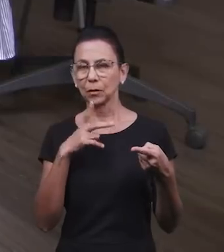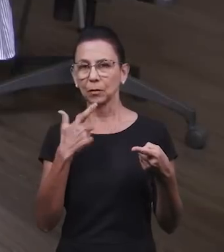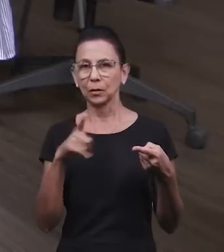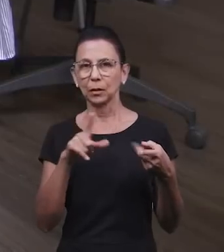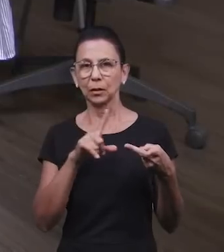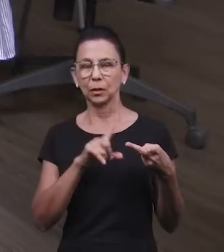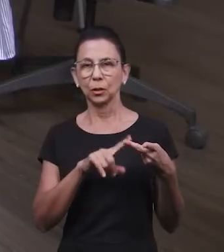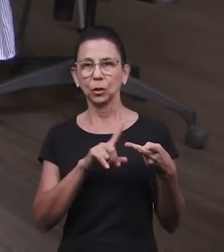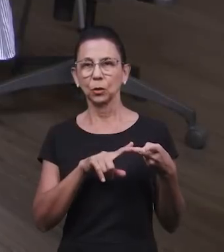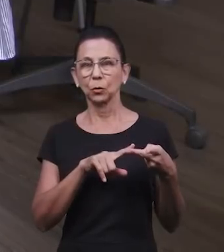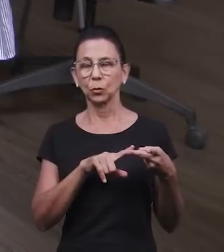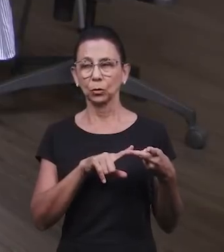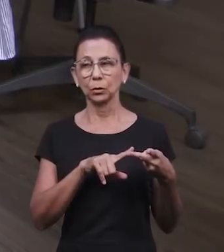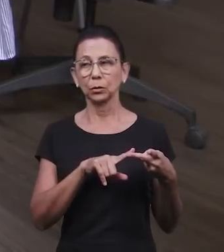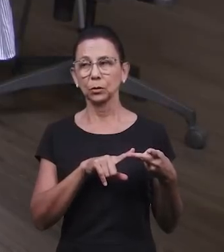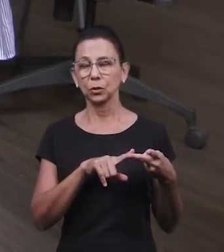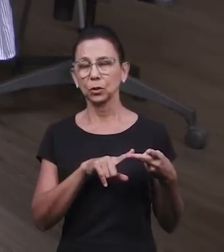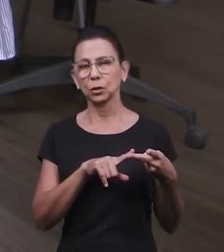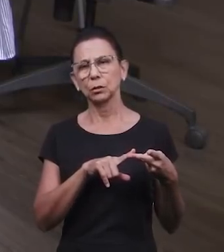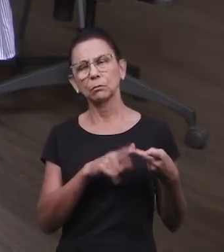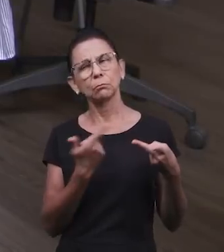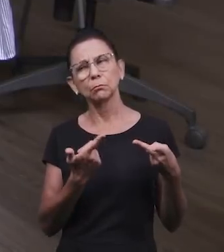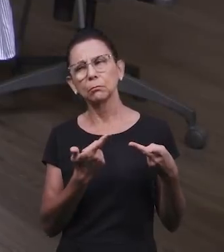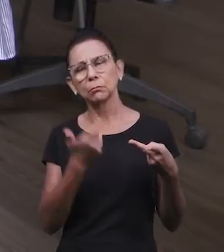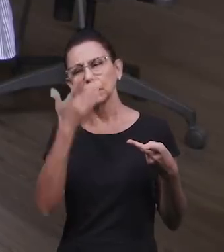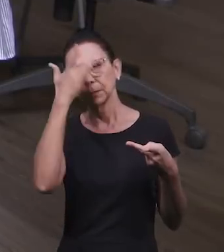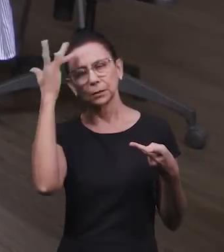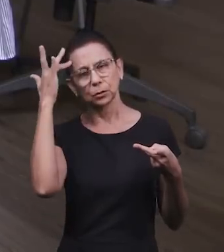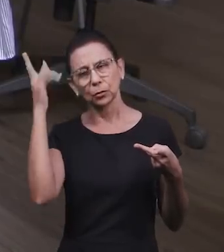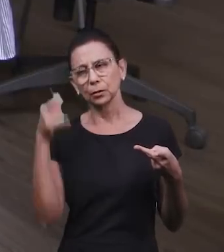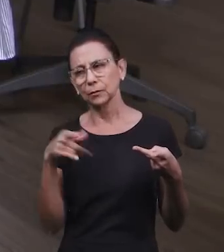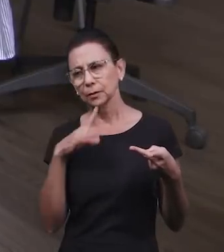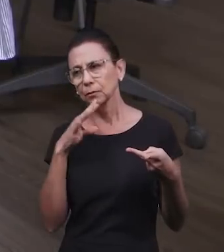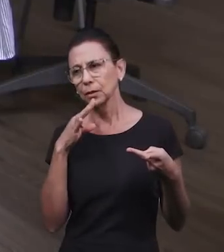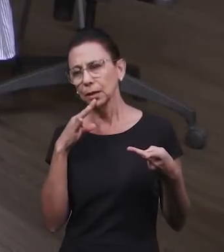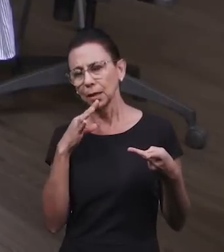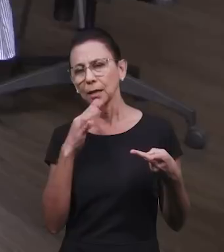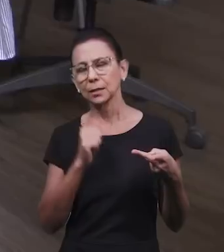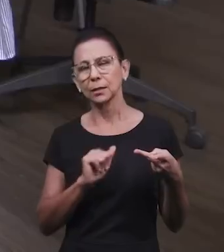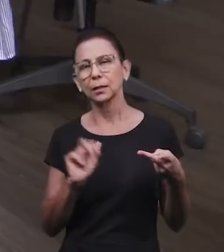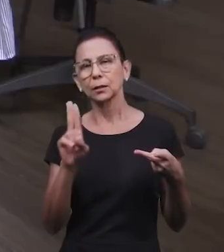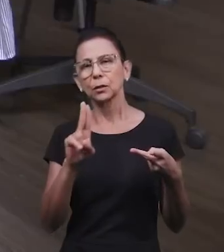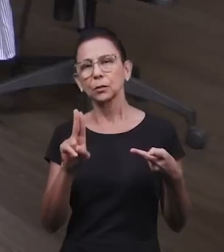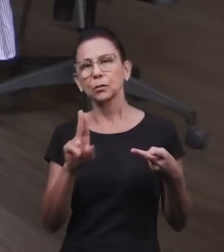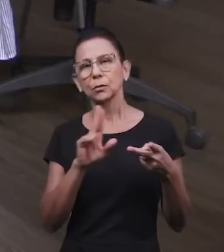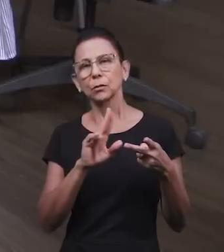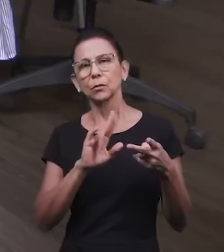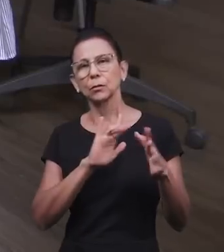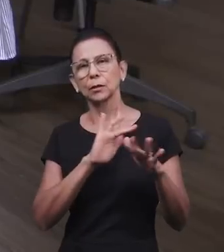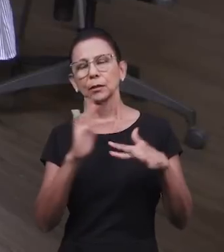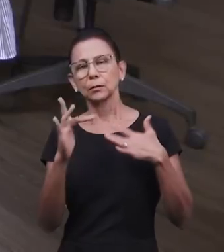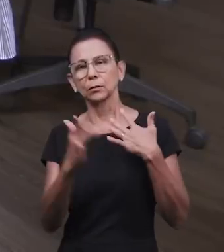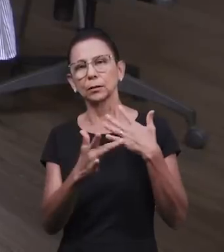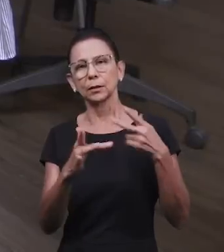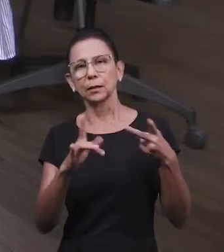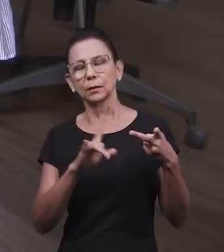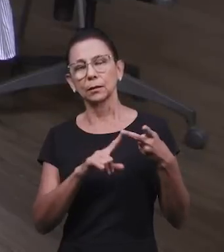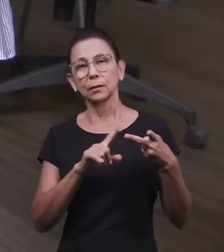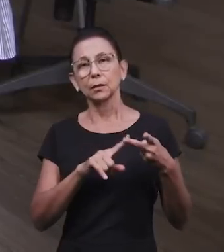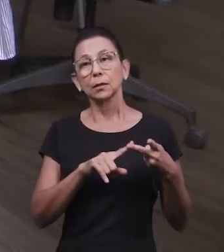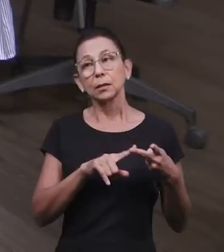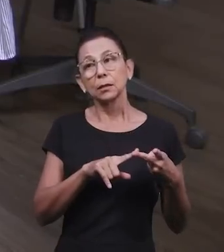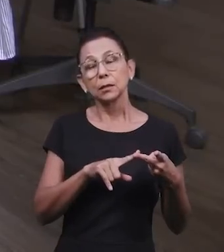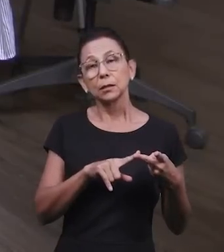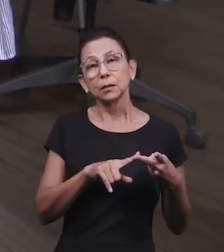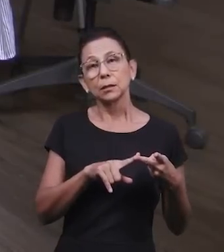as redes sociais foram utilizadas e trouxeram, através, né, do conteúdo que está ali, trazem, através do conteúdo que está ali, resultados,